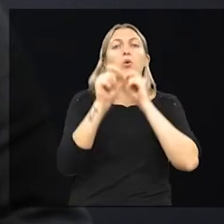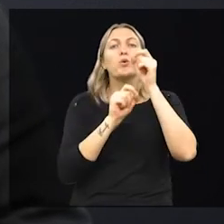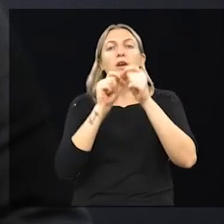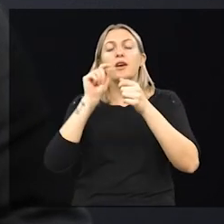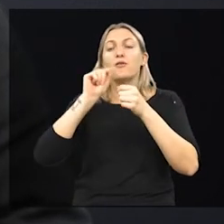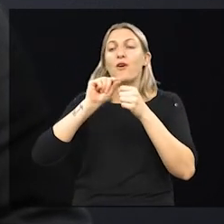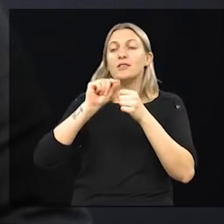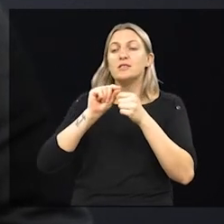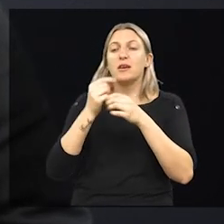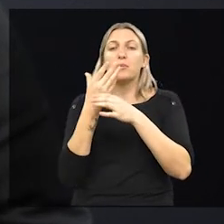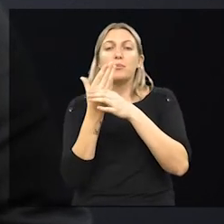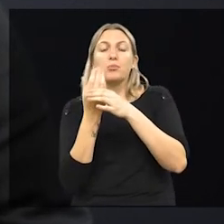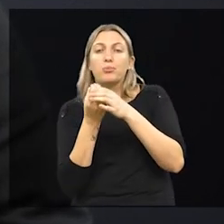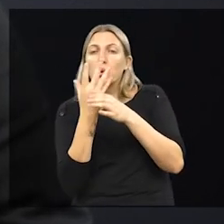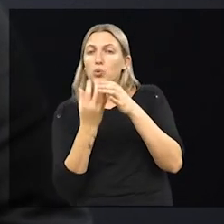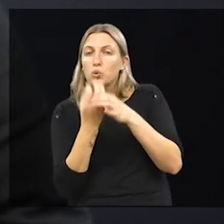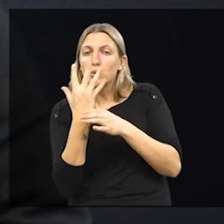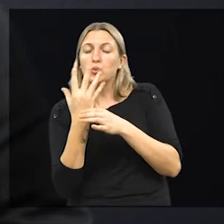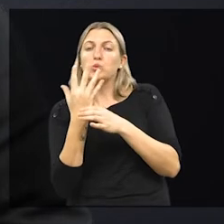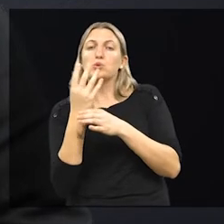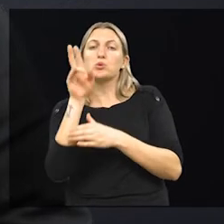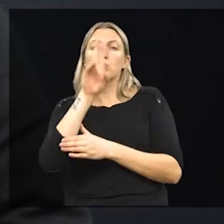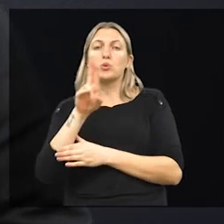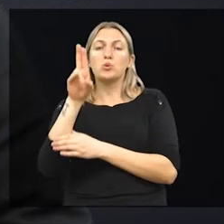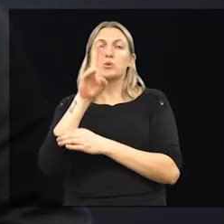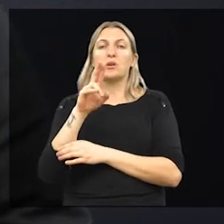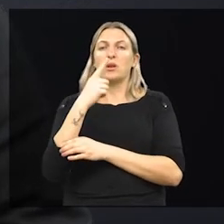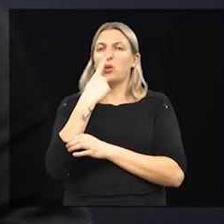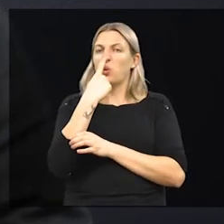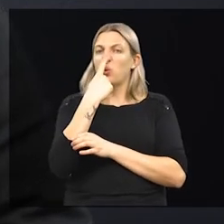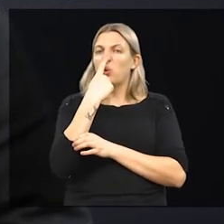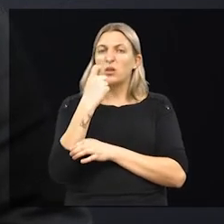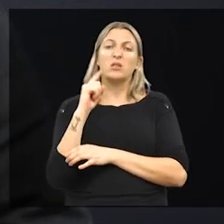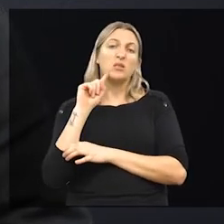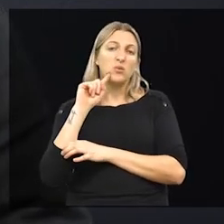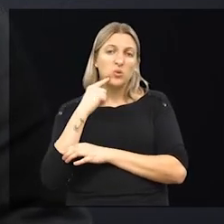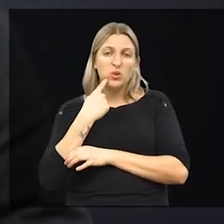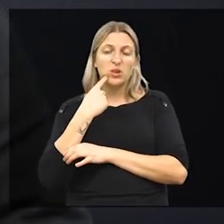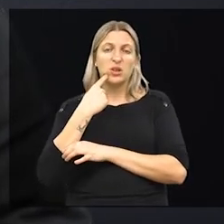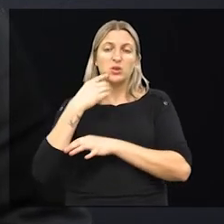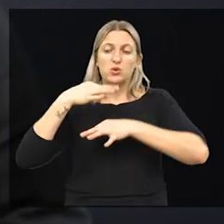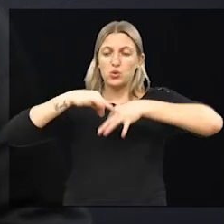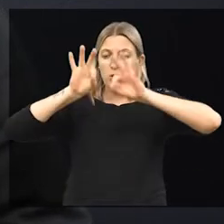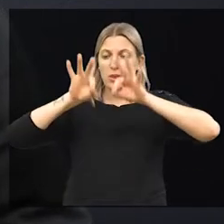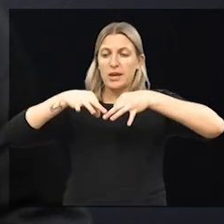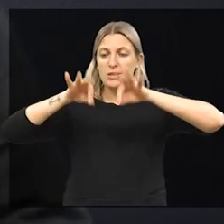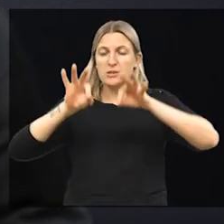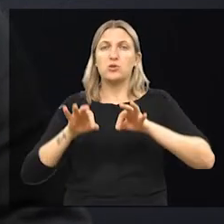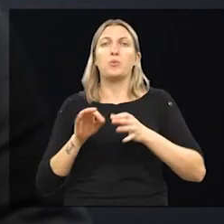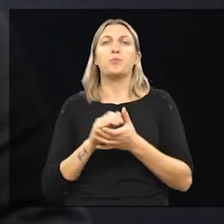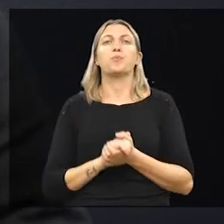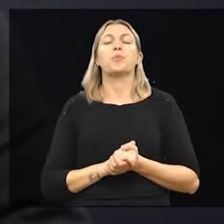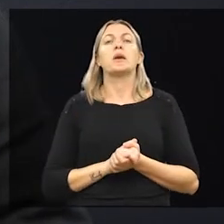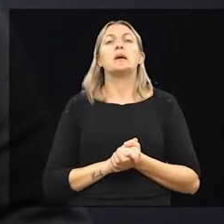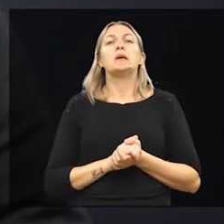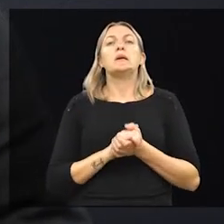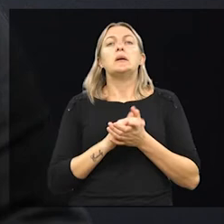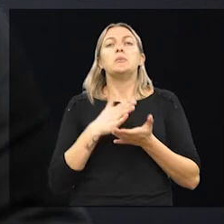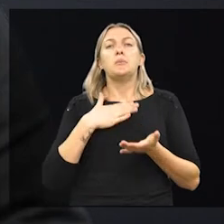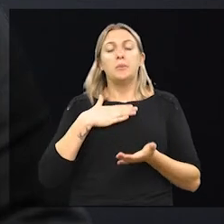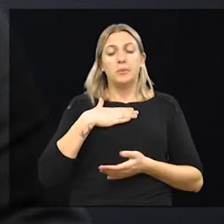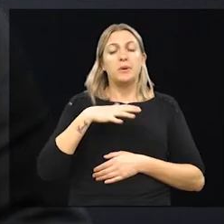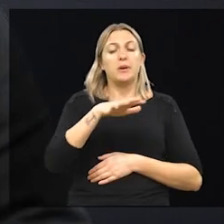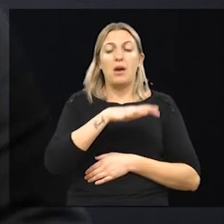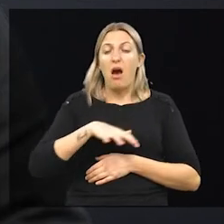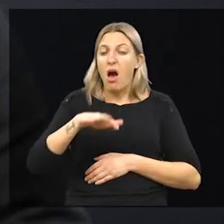foi bem extensa né foram aplicados questionários nas empresas para saber a destinação e foram coletados também alguns materiais